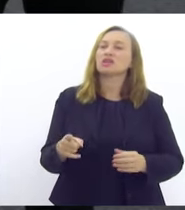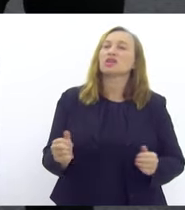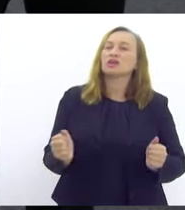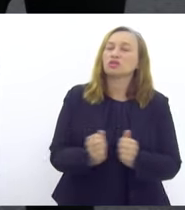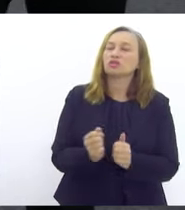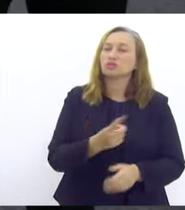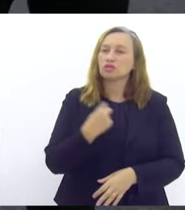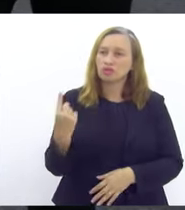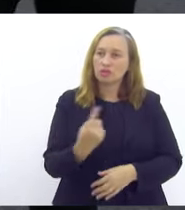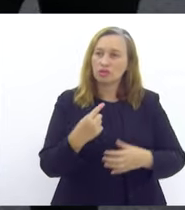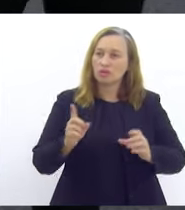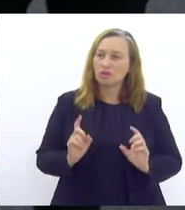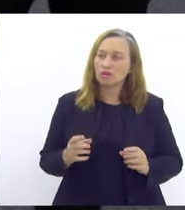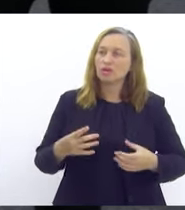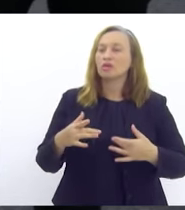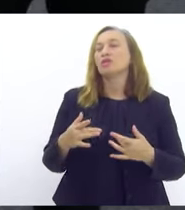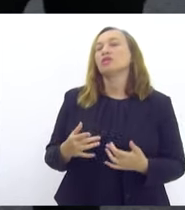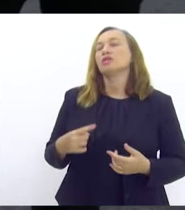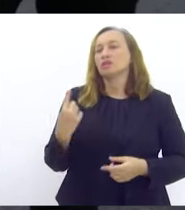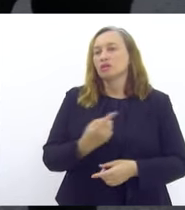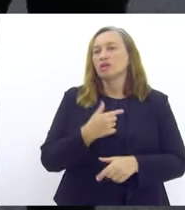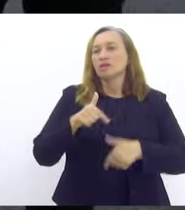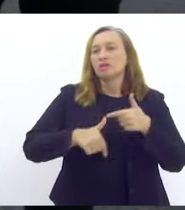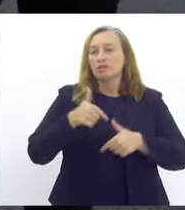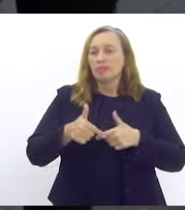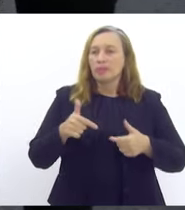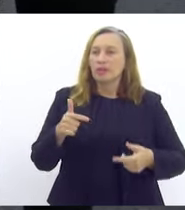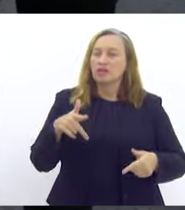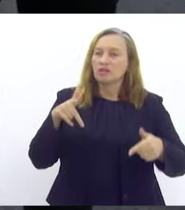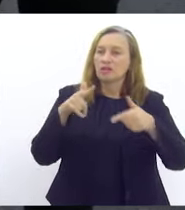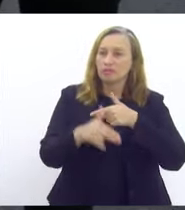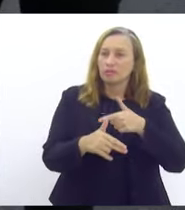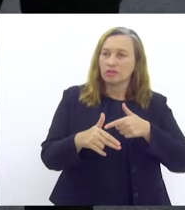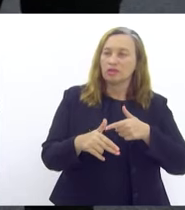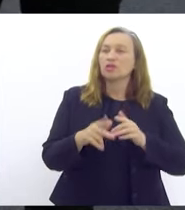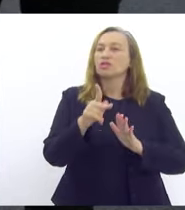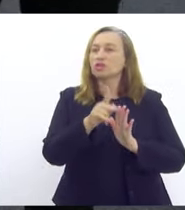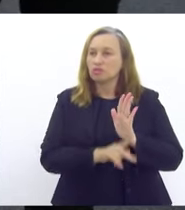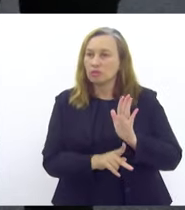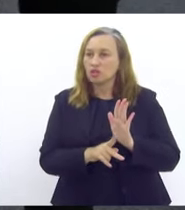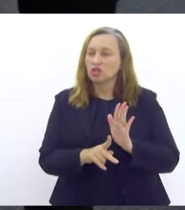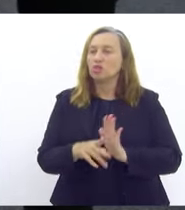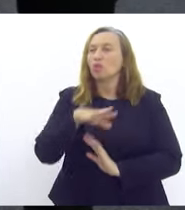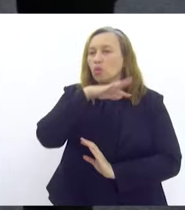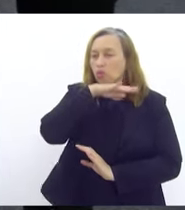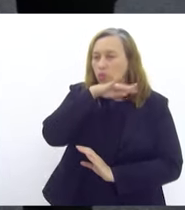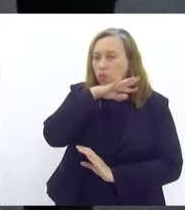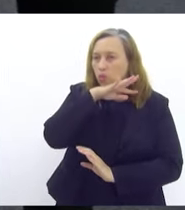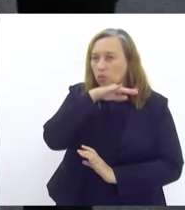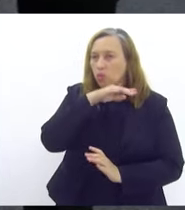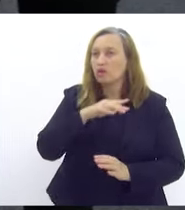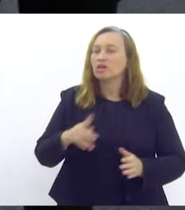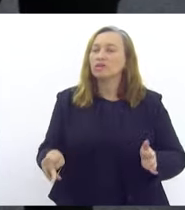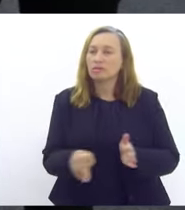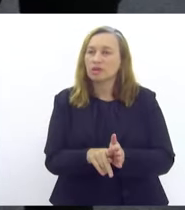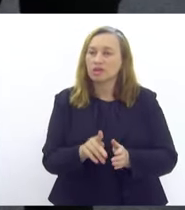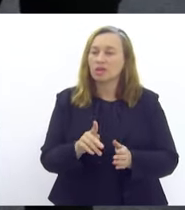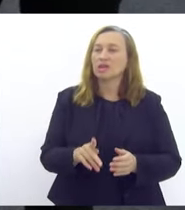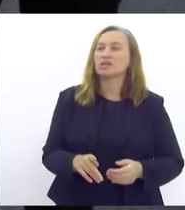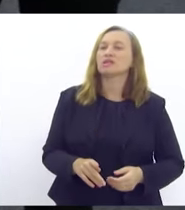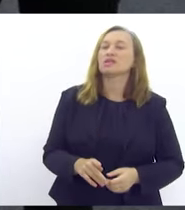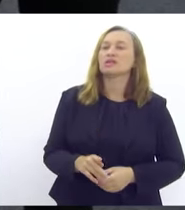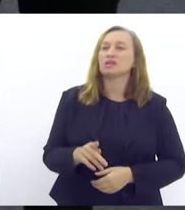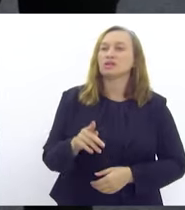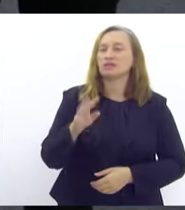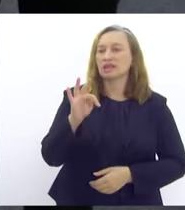nossos mandatos para que a gente possa barrar esse projeto abjeto, esse projeto que vem realmente do esgoto do governador Tarcísio